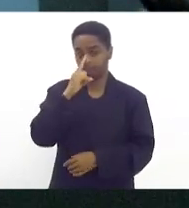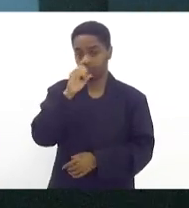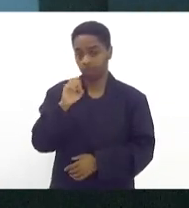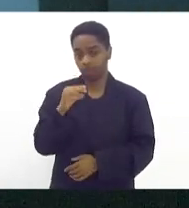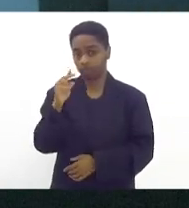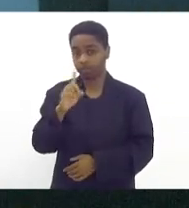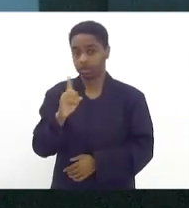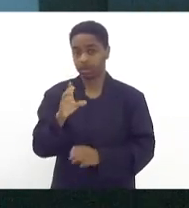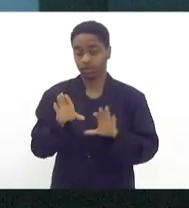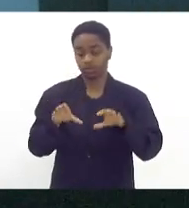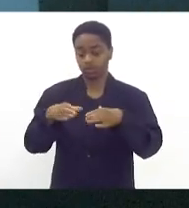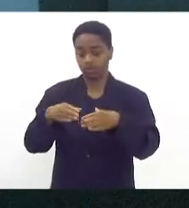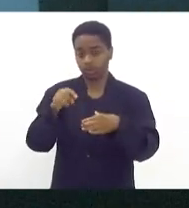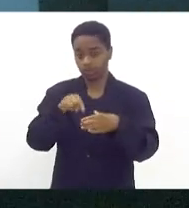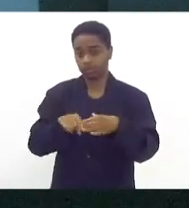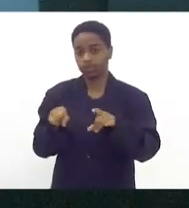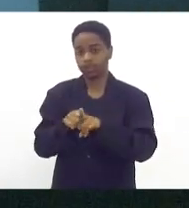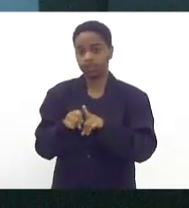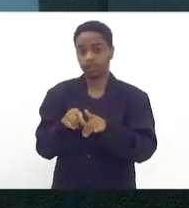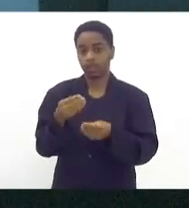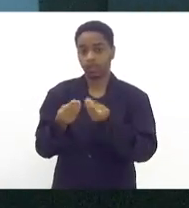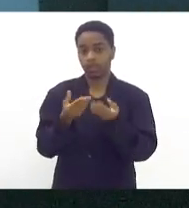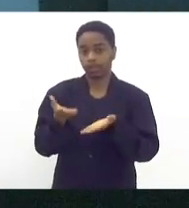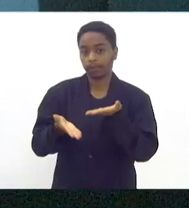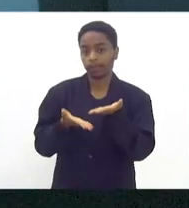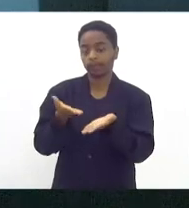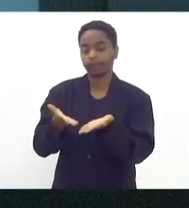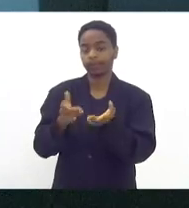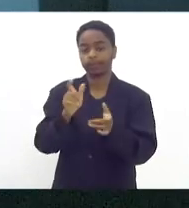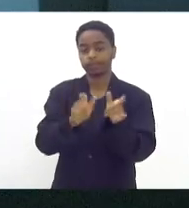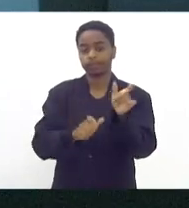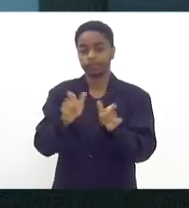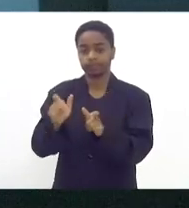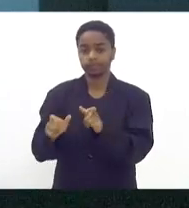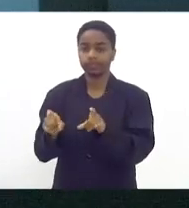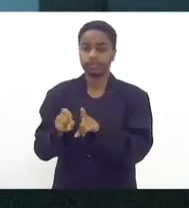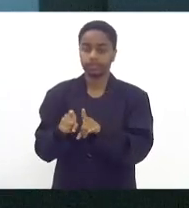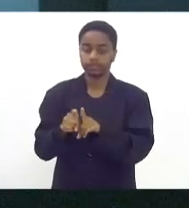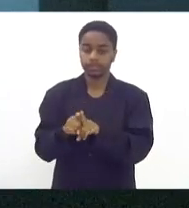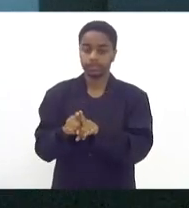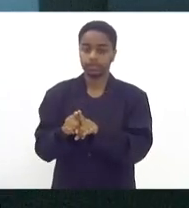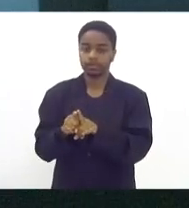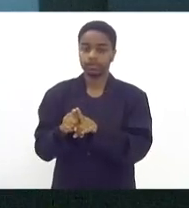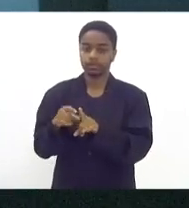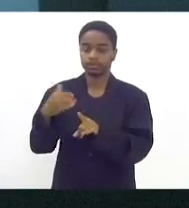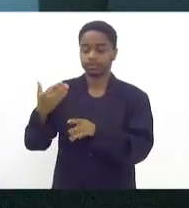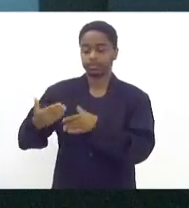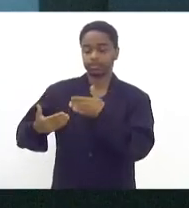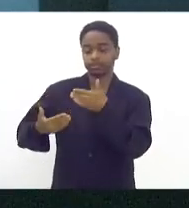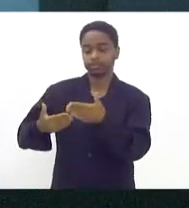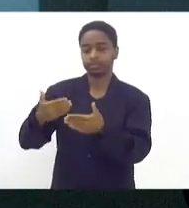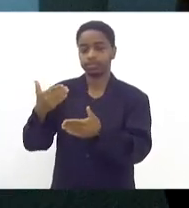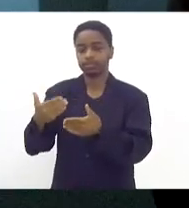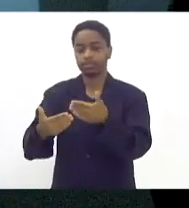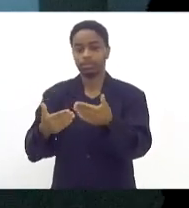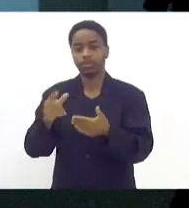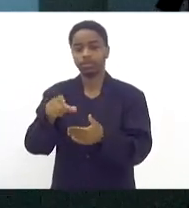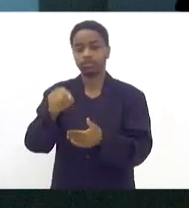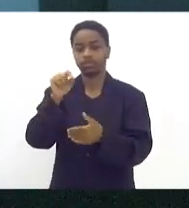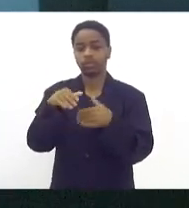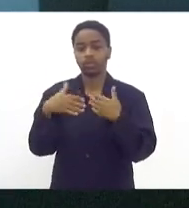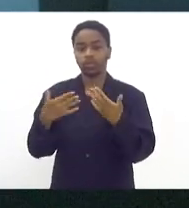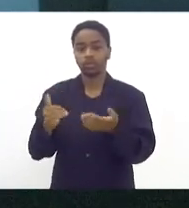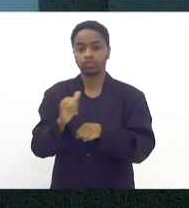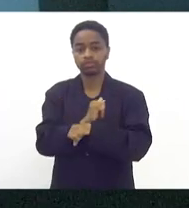a coletividade e a prestação da assistência e e a nessa gradação define-se por Qual medida a